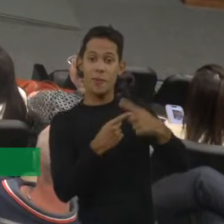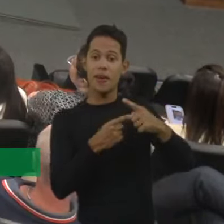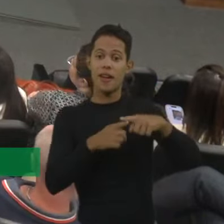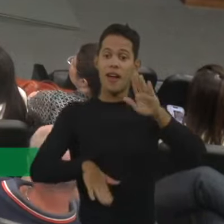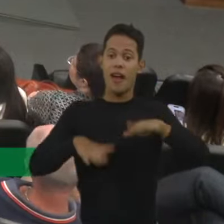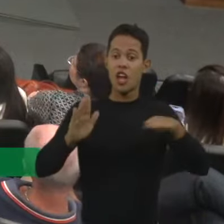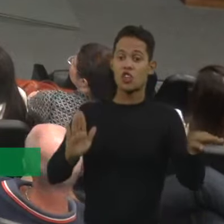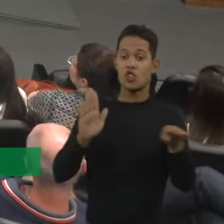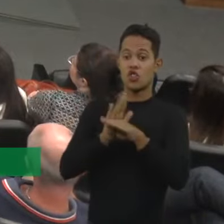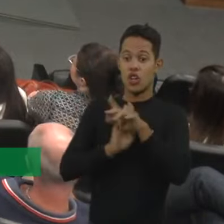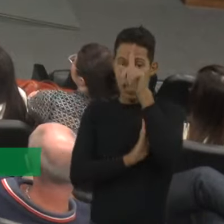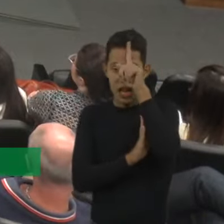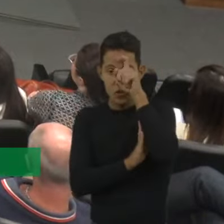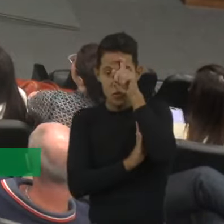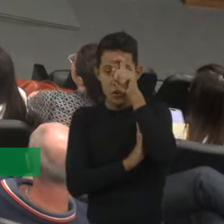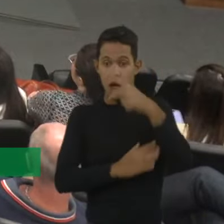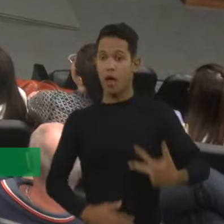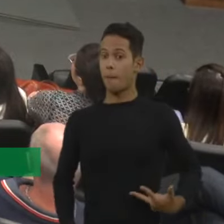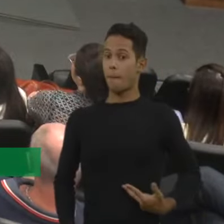cirurgia desnecessária.